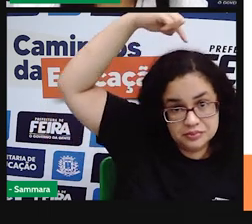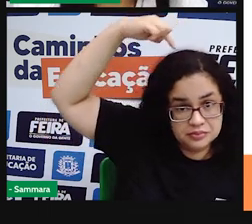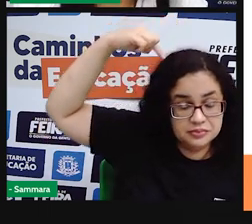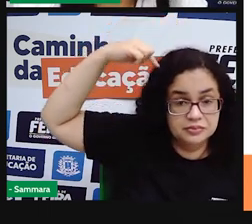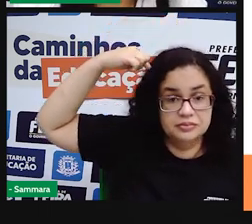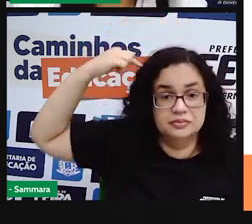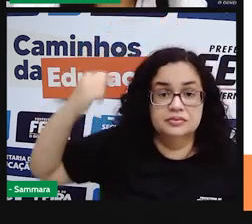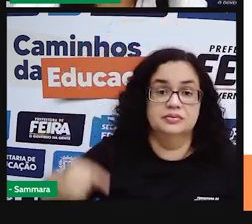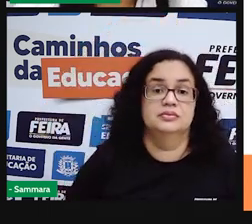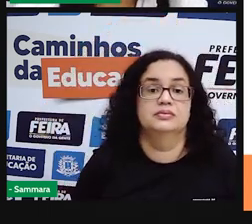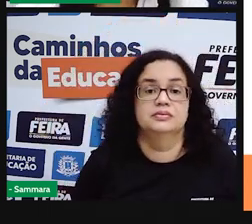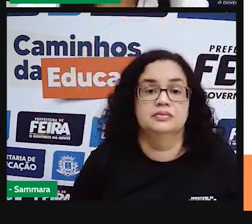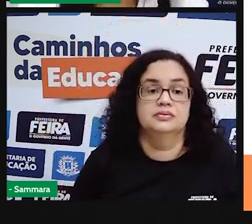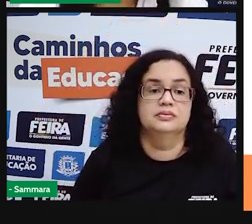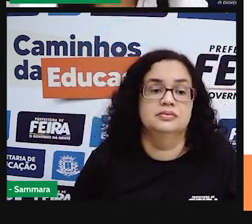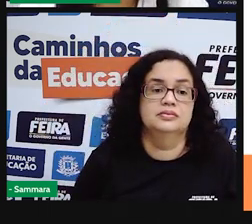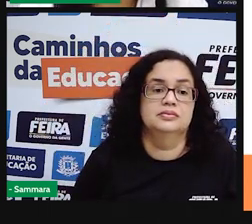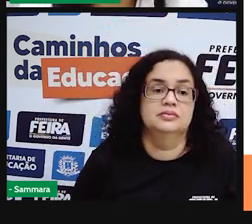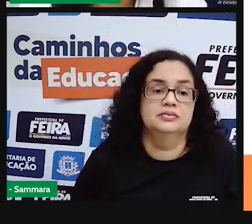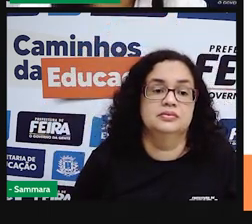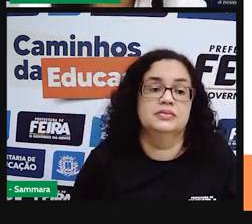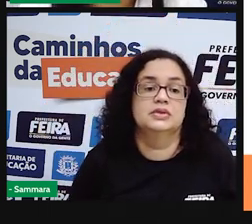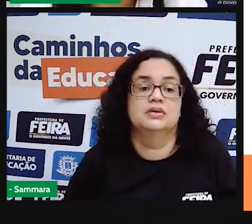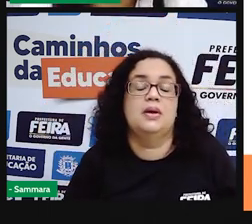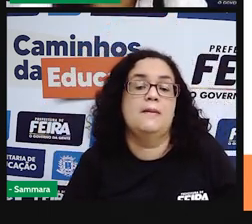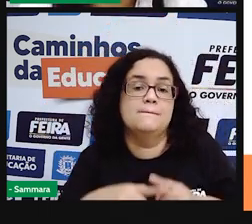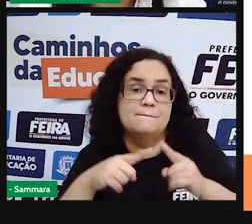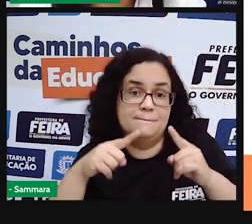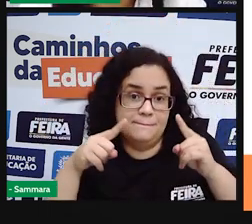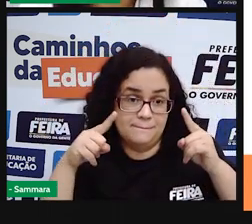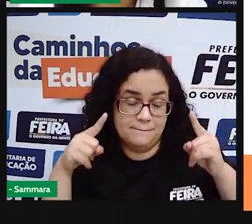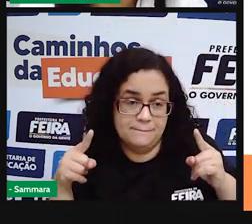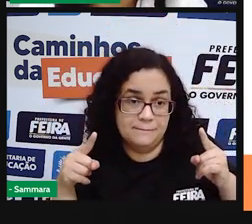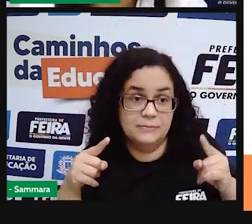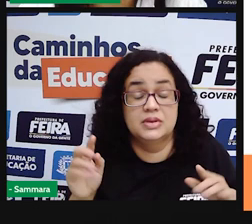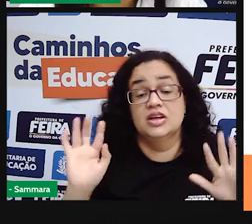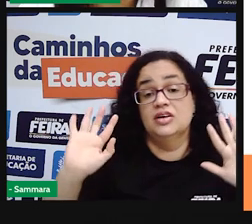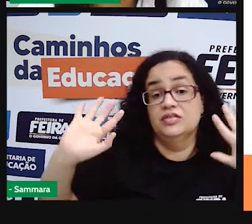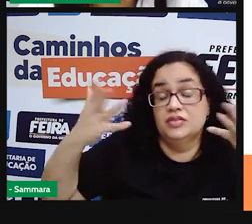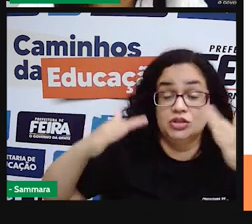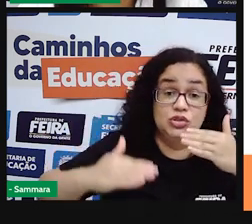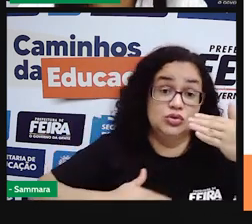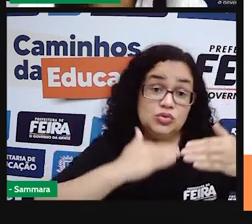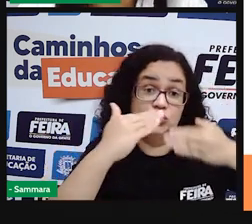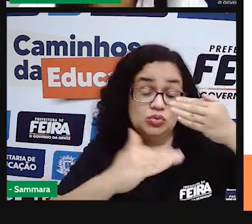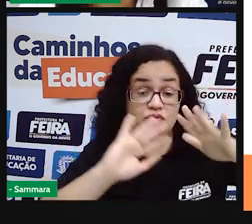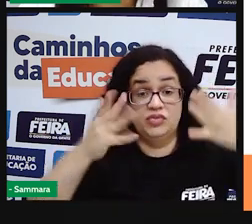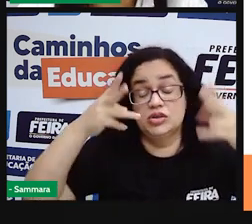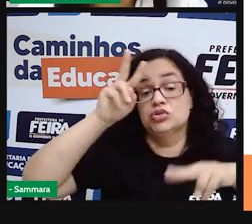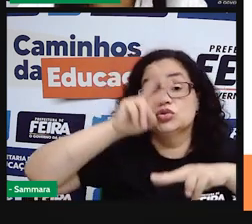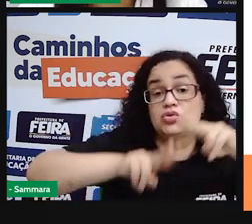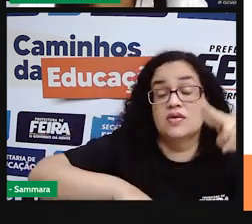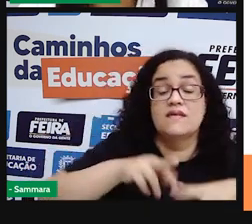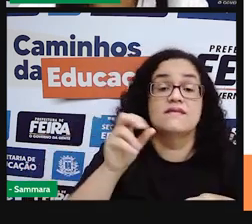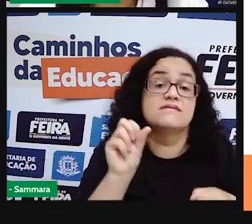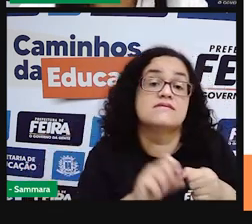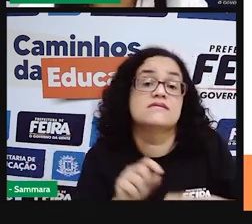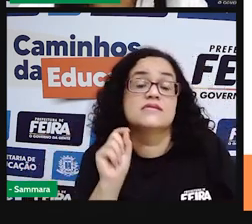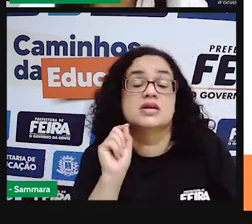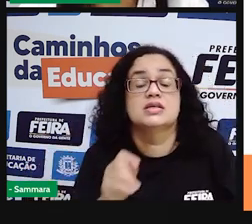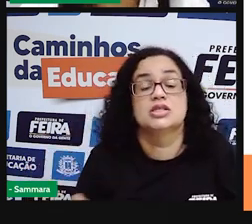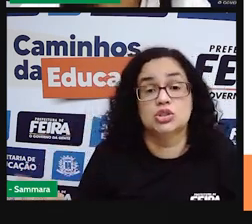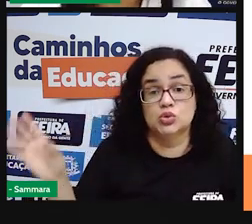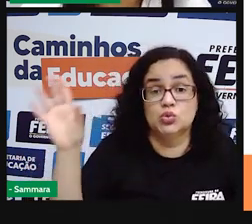religião. Mas aí a evolução das festas juninas no Brasil fez com que ela